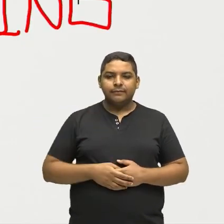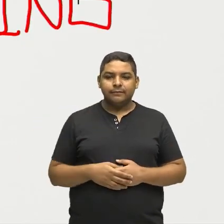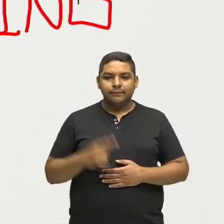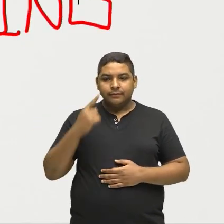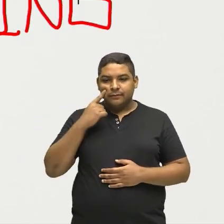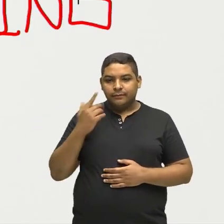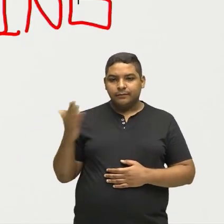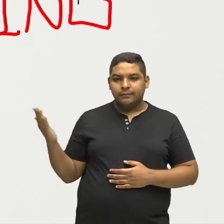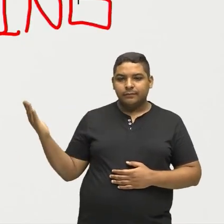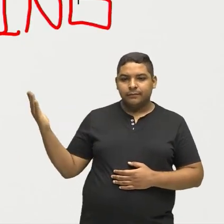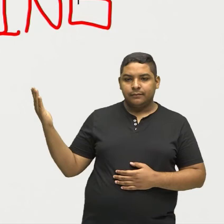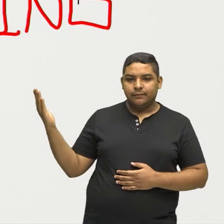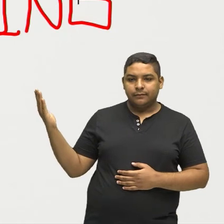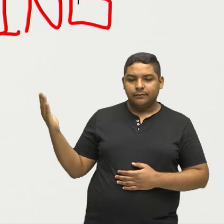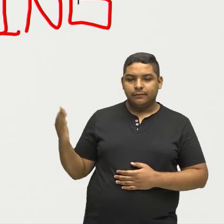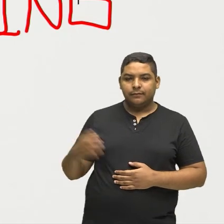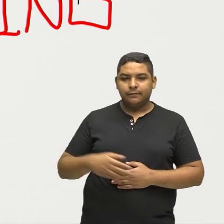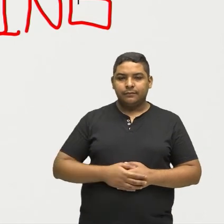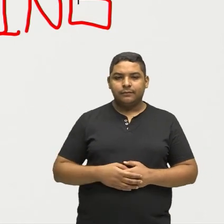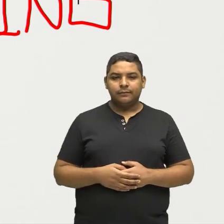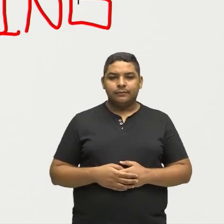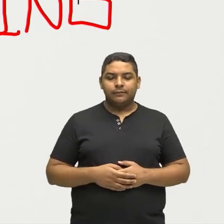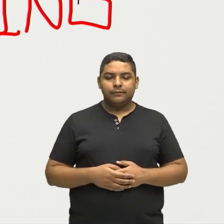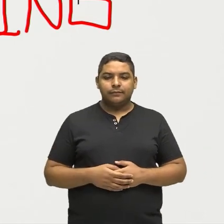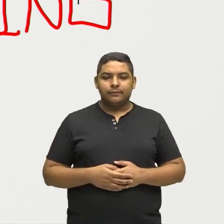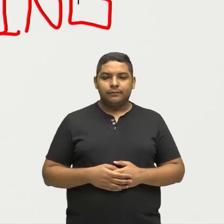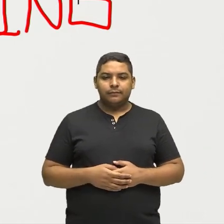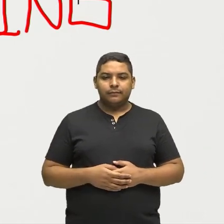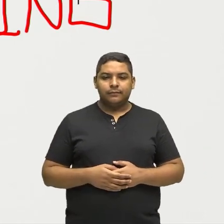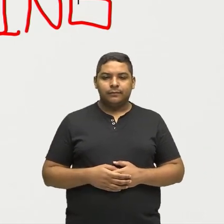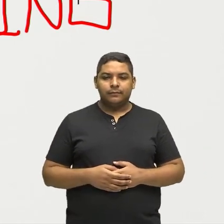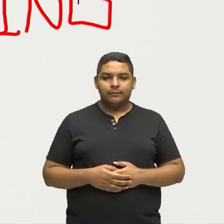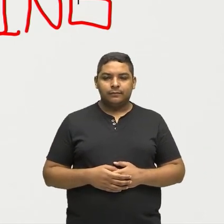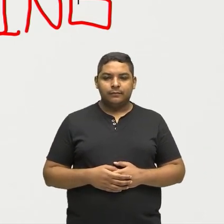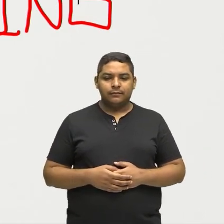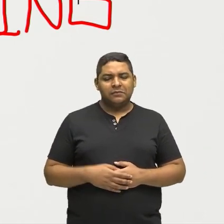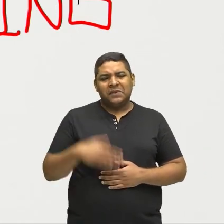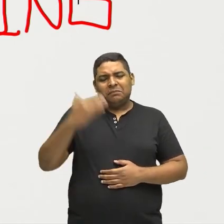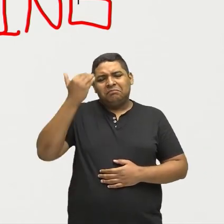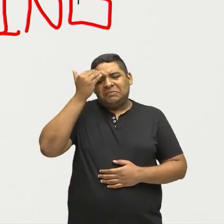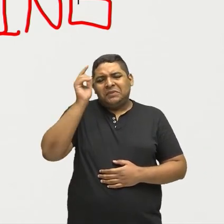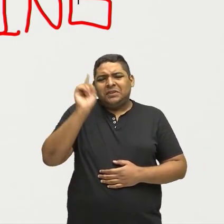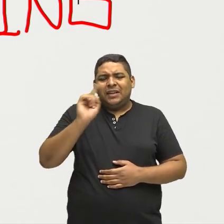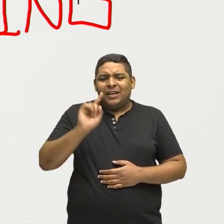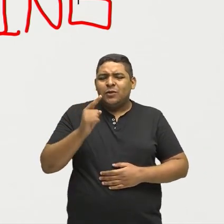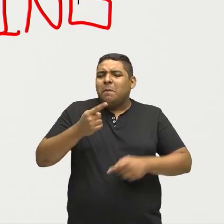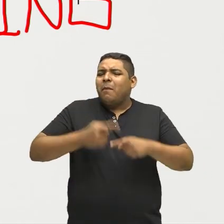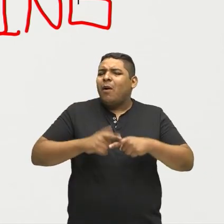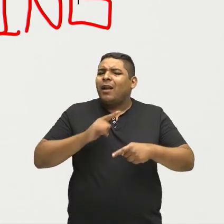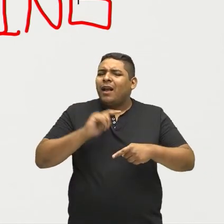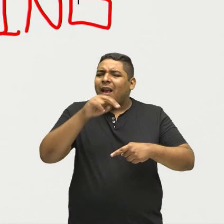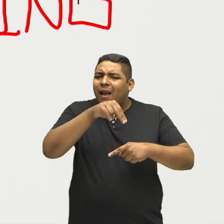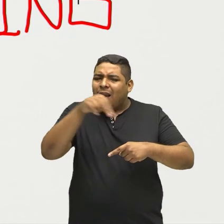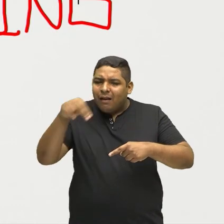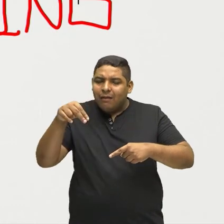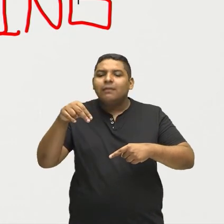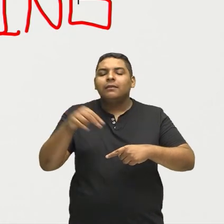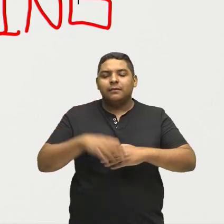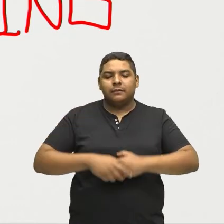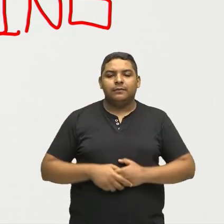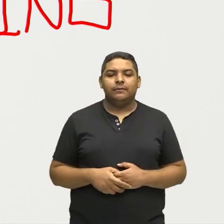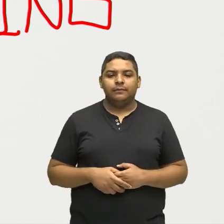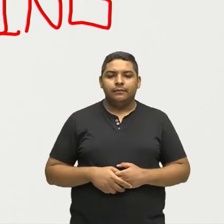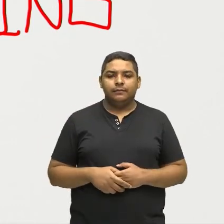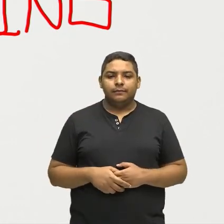o running, correndo. E, teacher, eu não entendi ainda por que tem esse N de novo aí. Olha só, gente, aqui